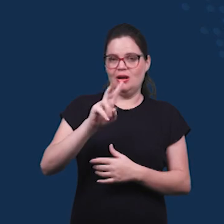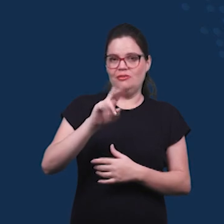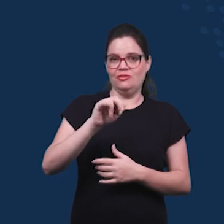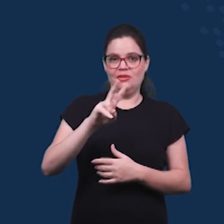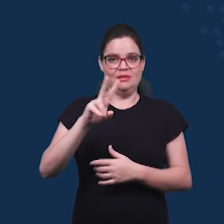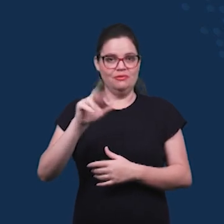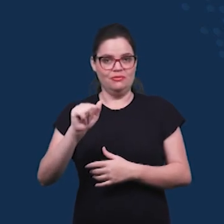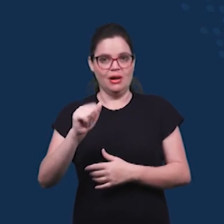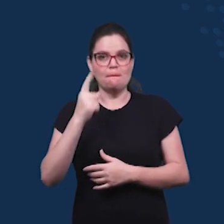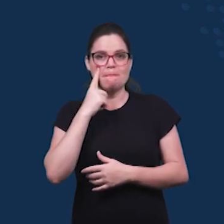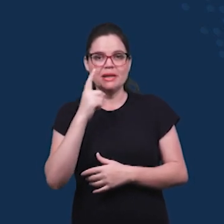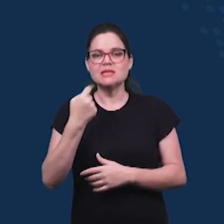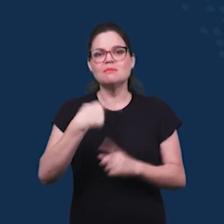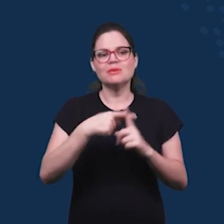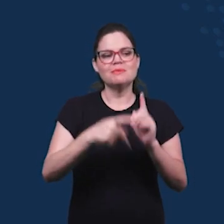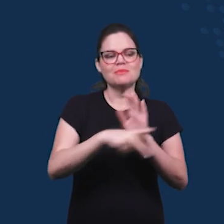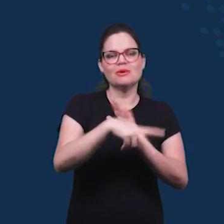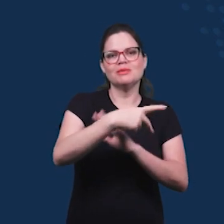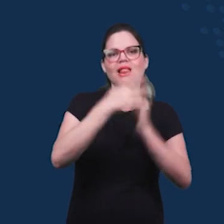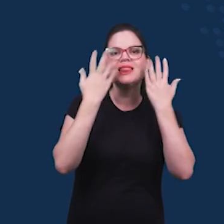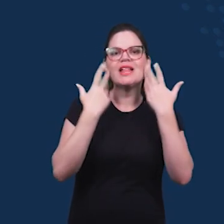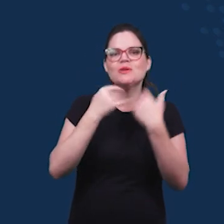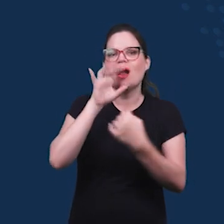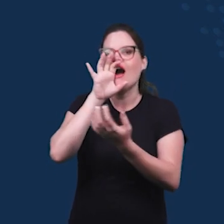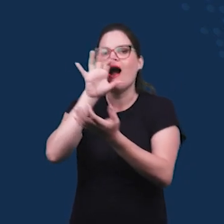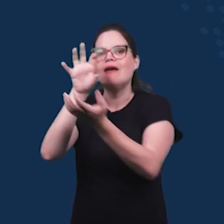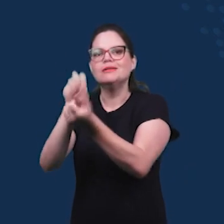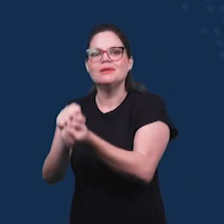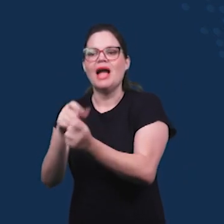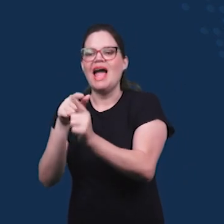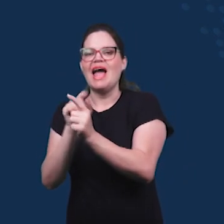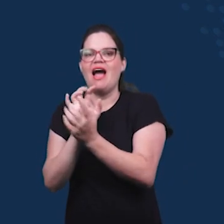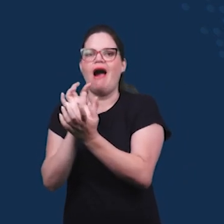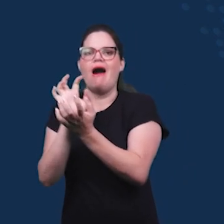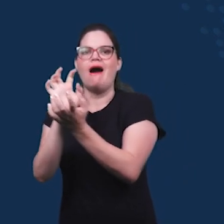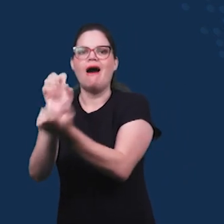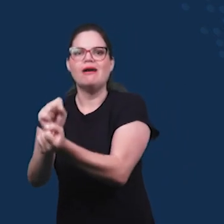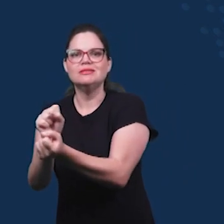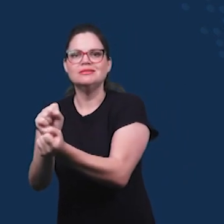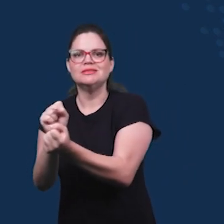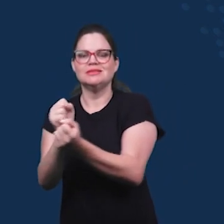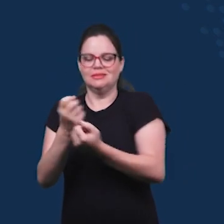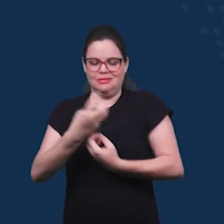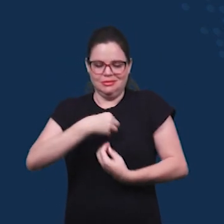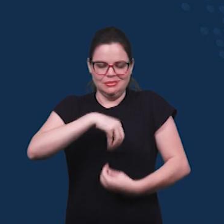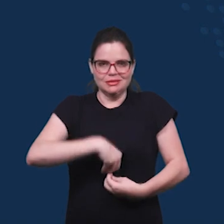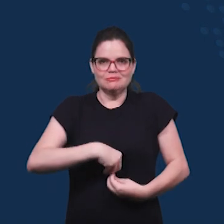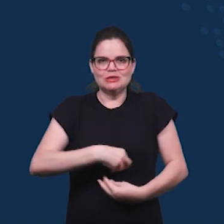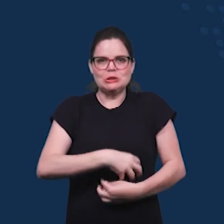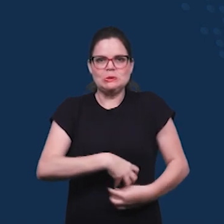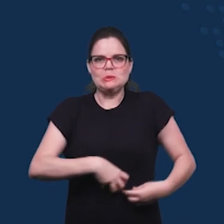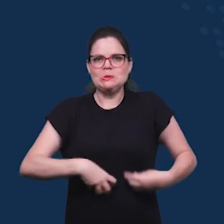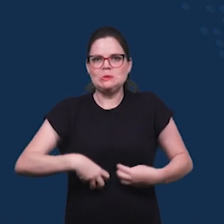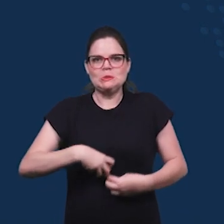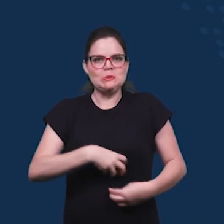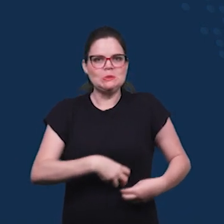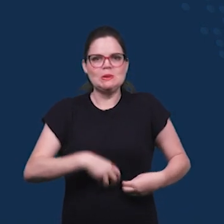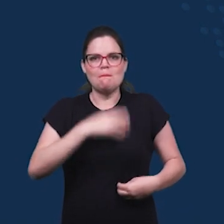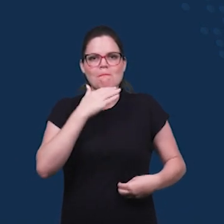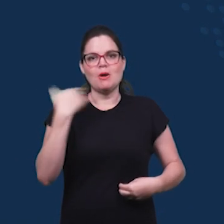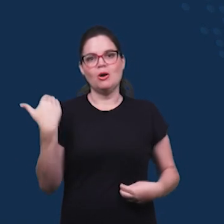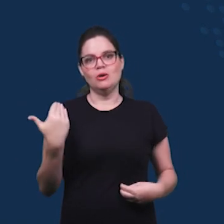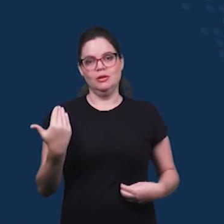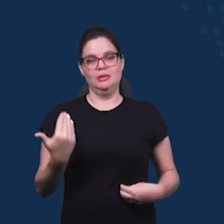a poluição severa nos oceanos, além também da pesca predatória intensa